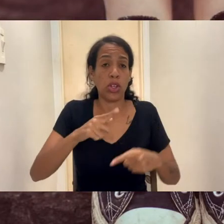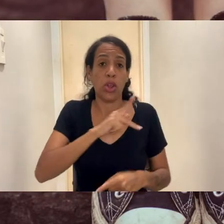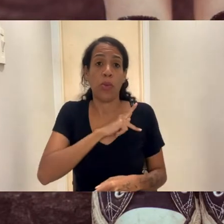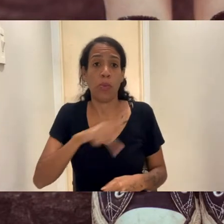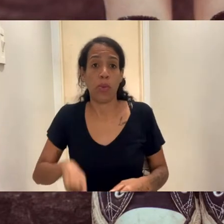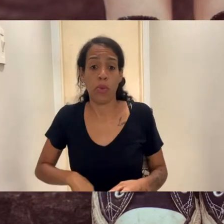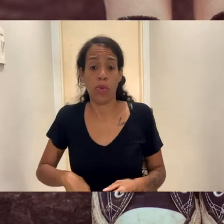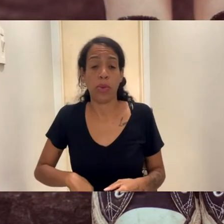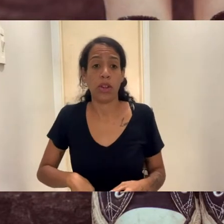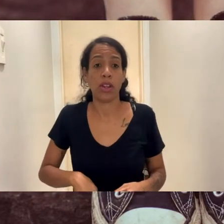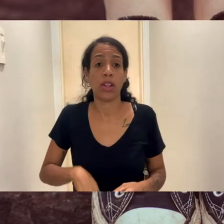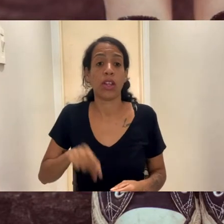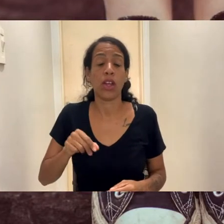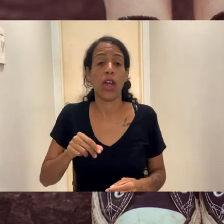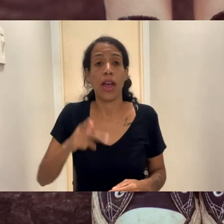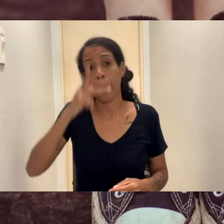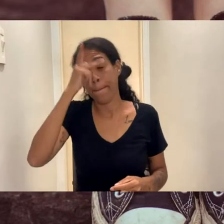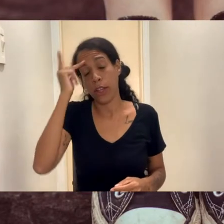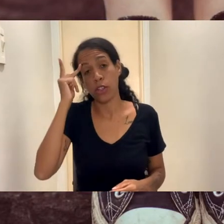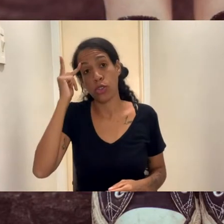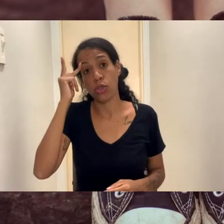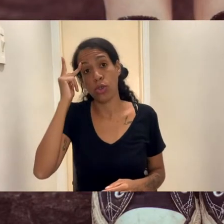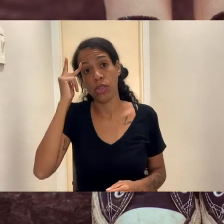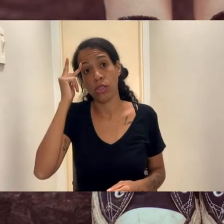geral são públicos que